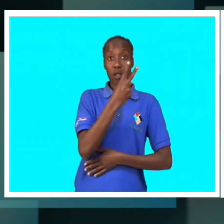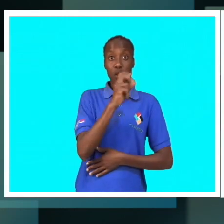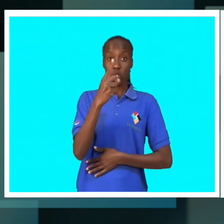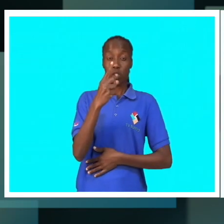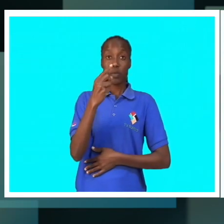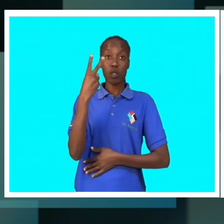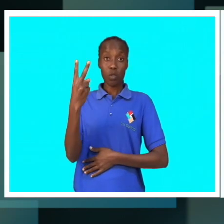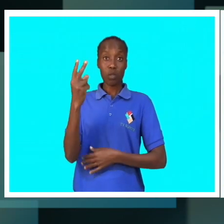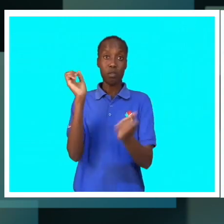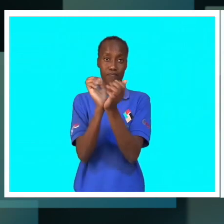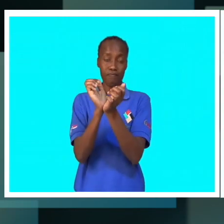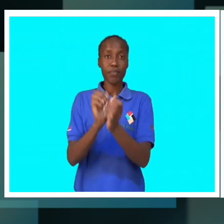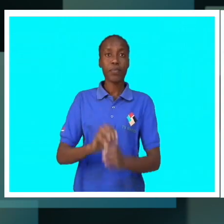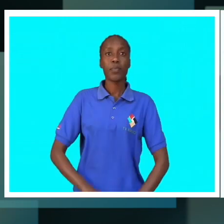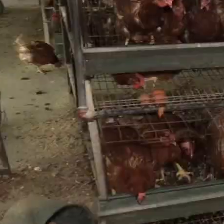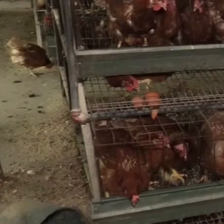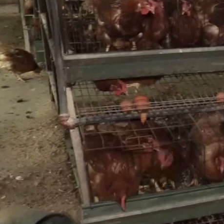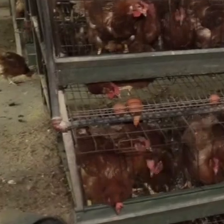Estou aqui em 2012.